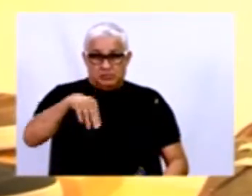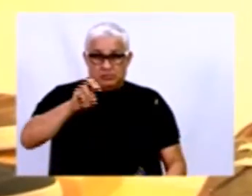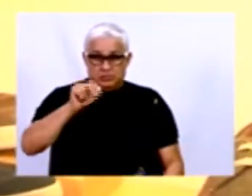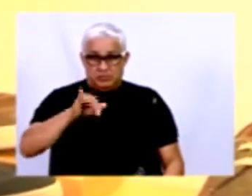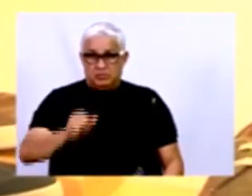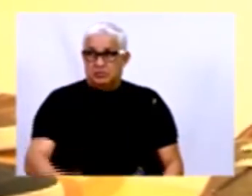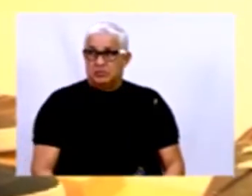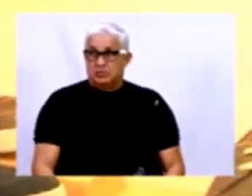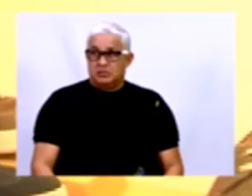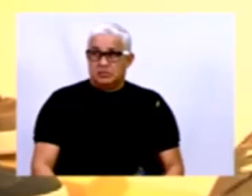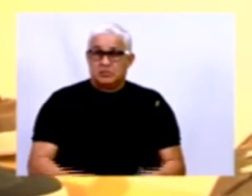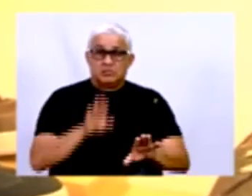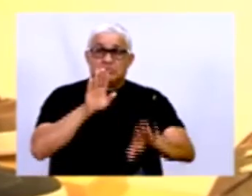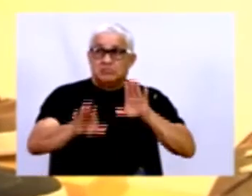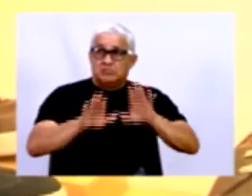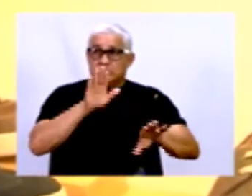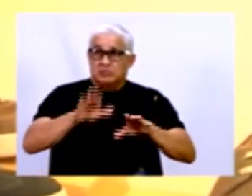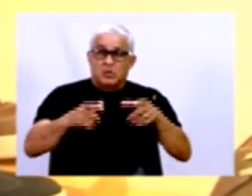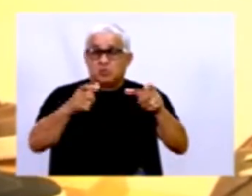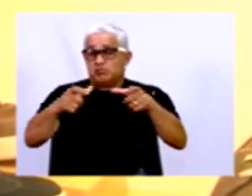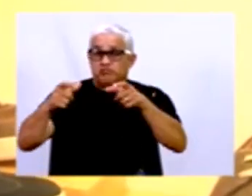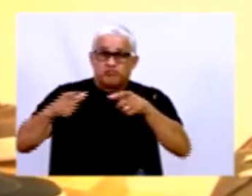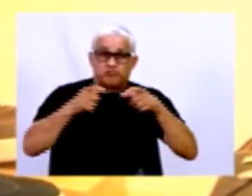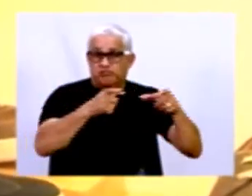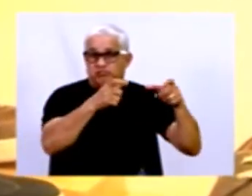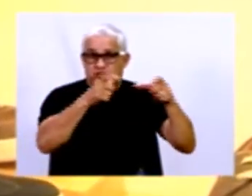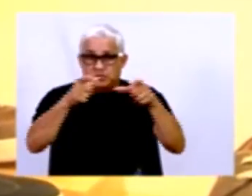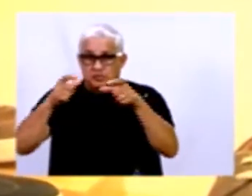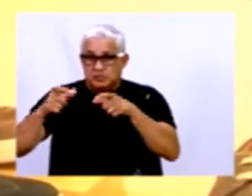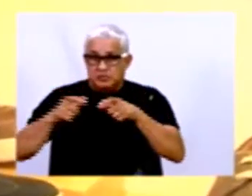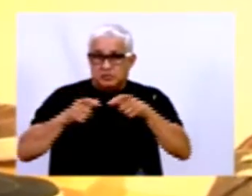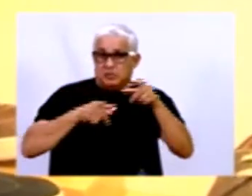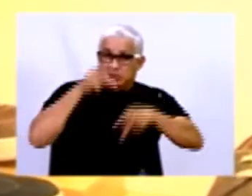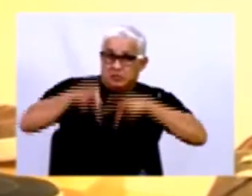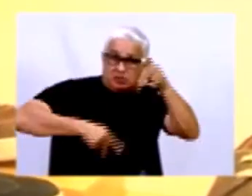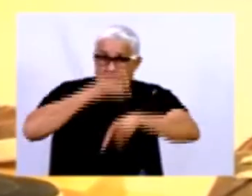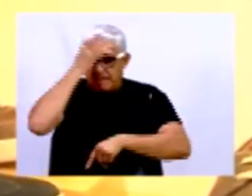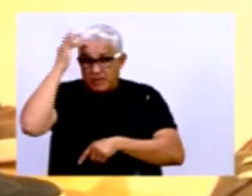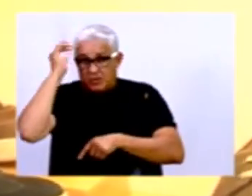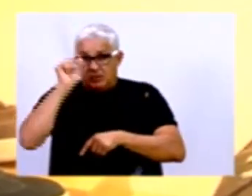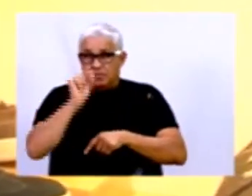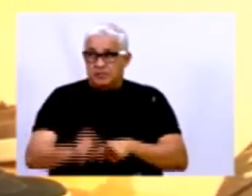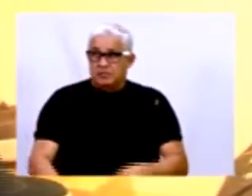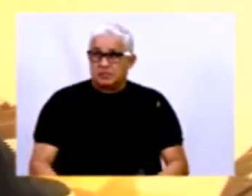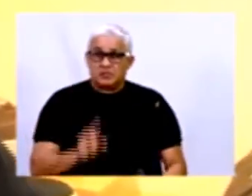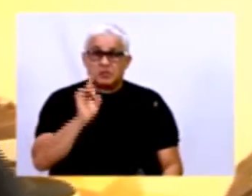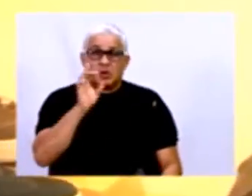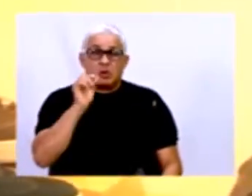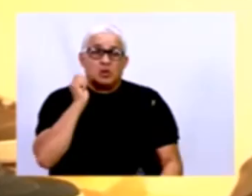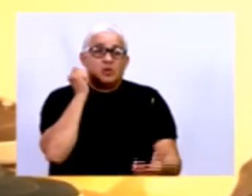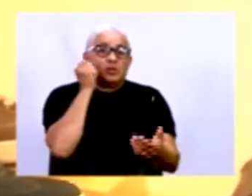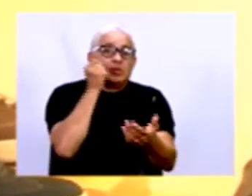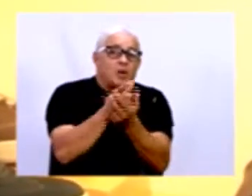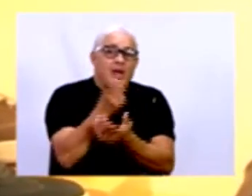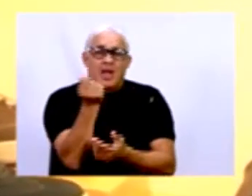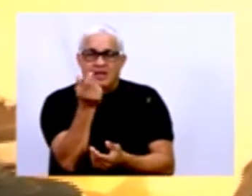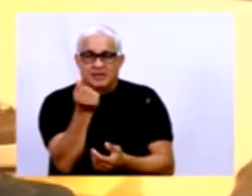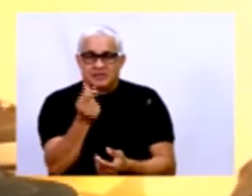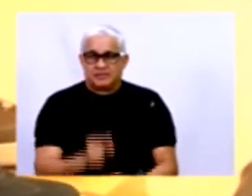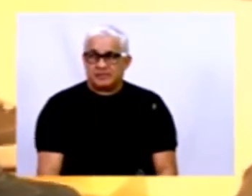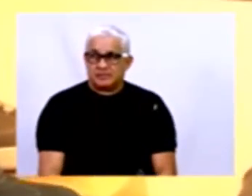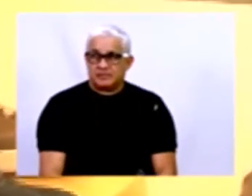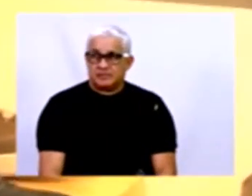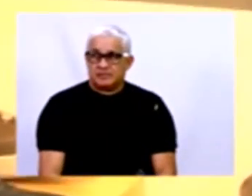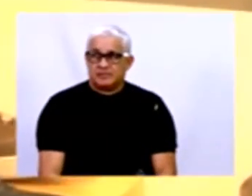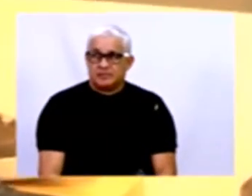ângulo, porque não engloba só como as pessoas, ou a maior parte da população pensa, que é, no caso, só conta, dinheiro, né? Vai